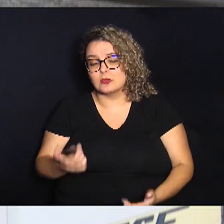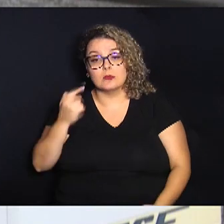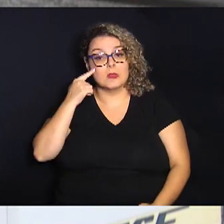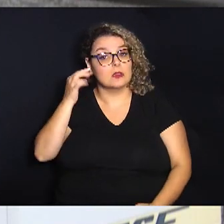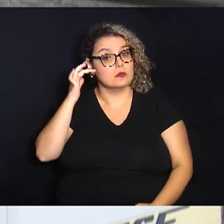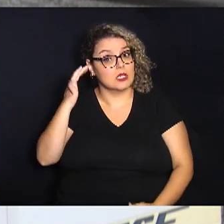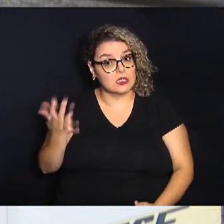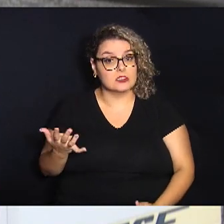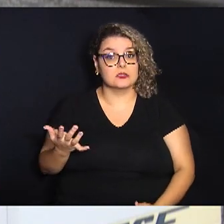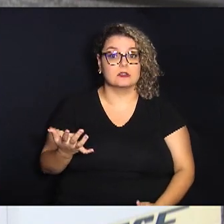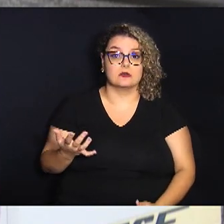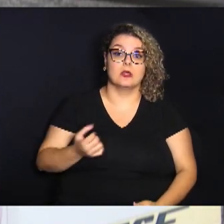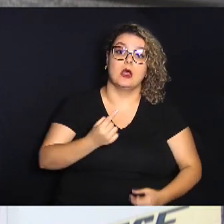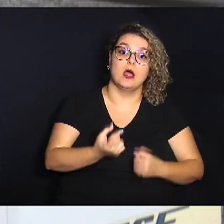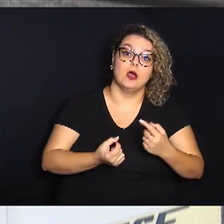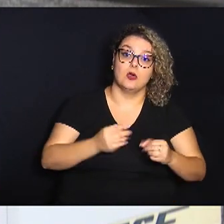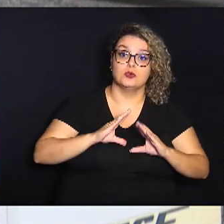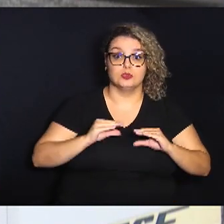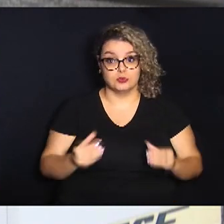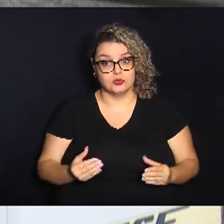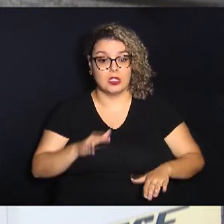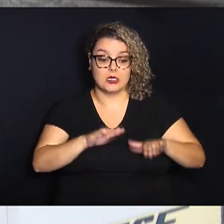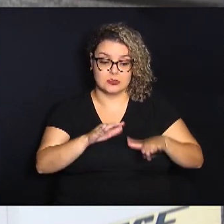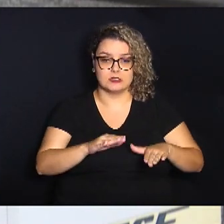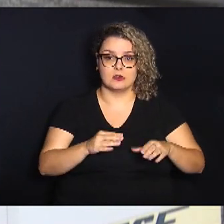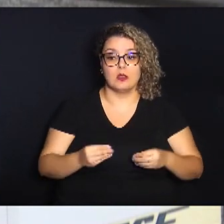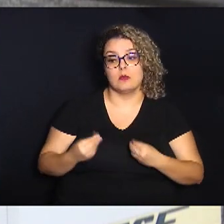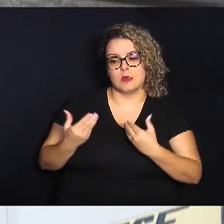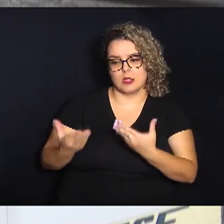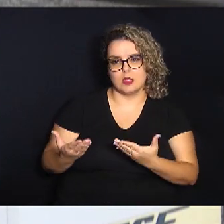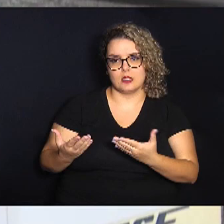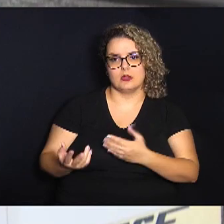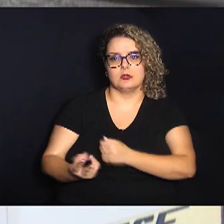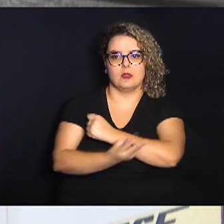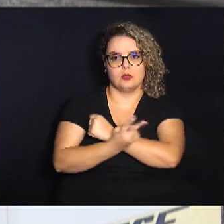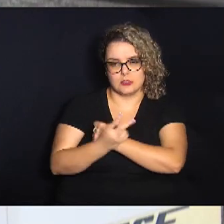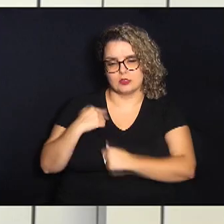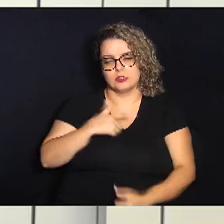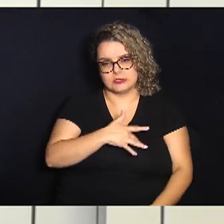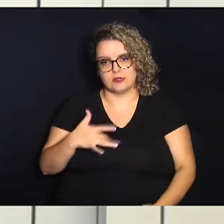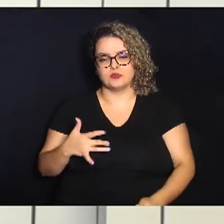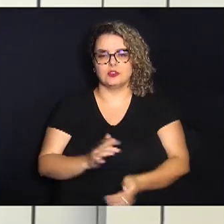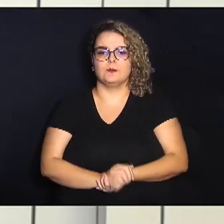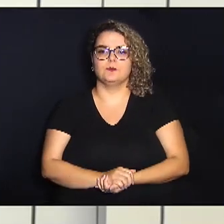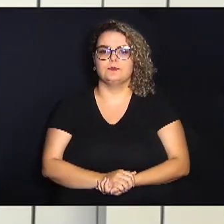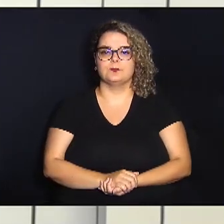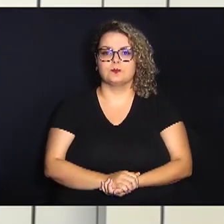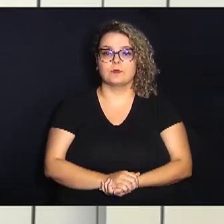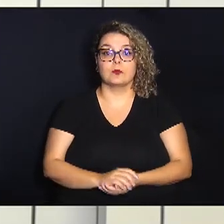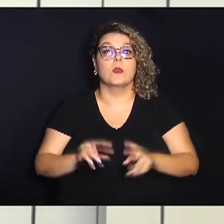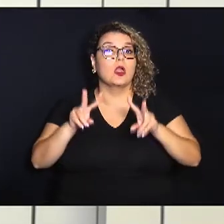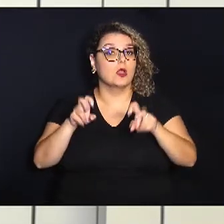gente tem que abrir mão de certos confortos de vez em quando para poder preservar a nossa saúde. O tema